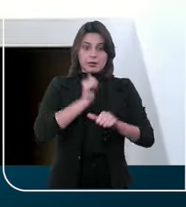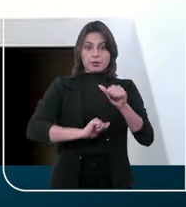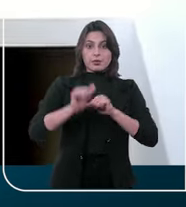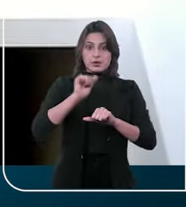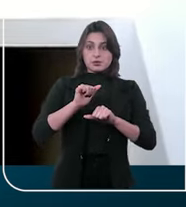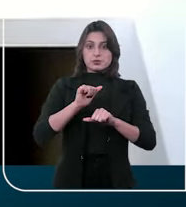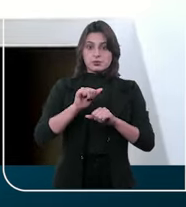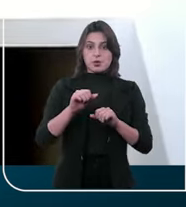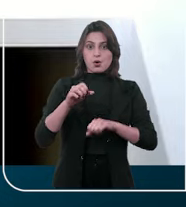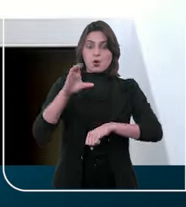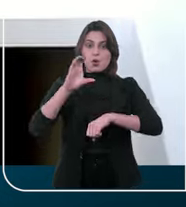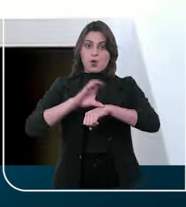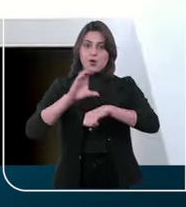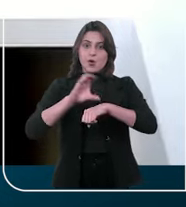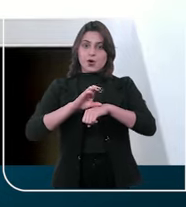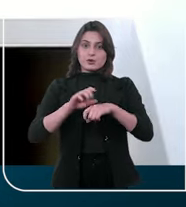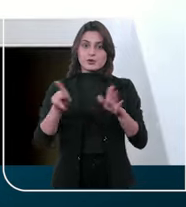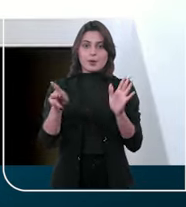para promover